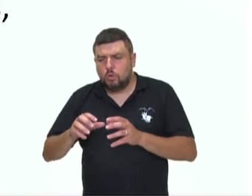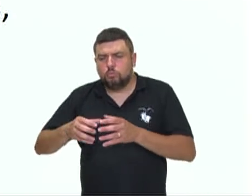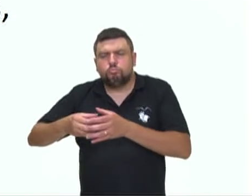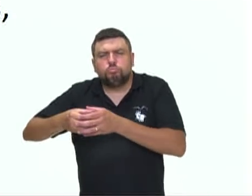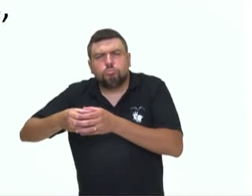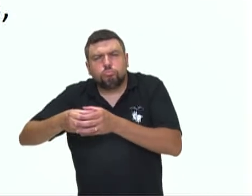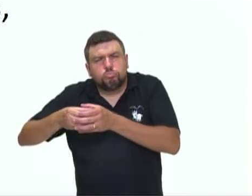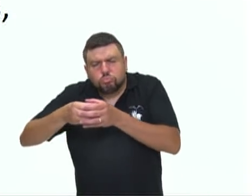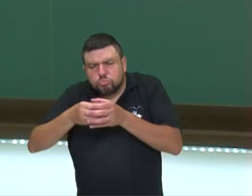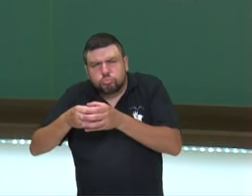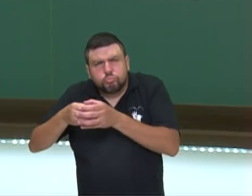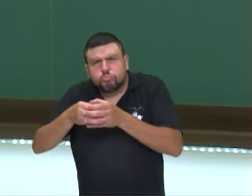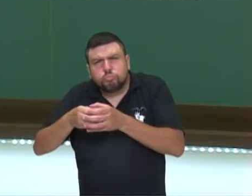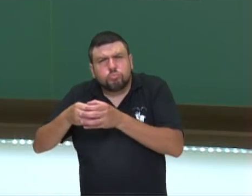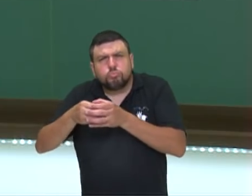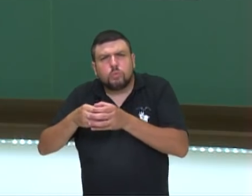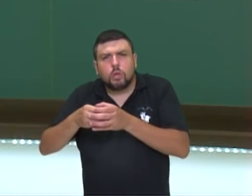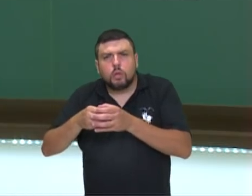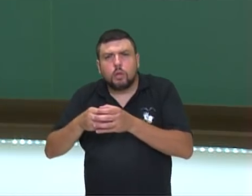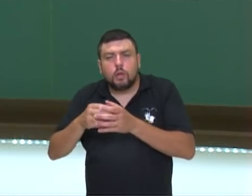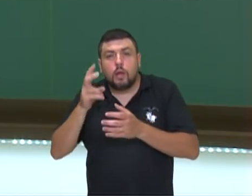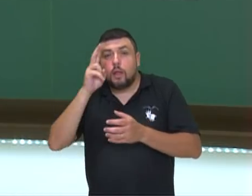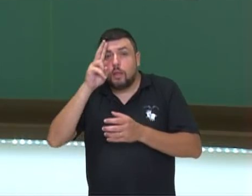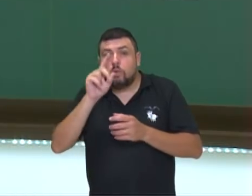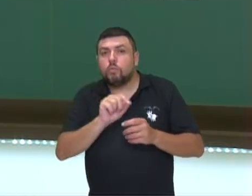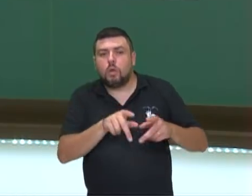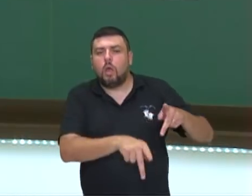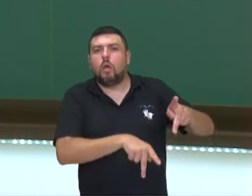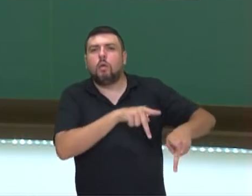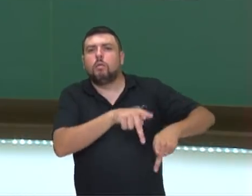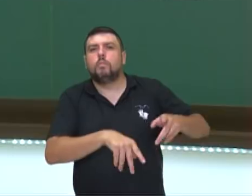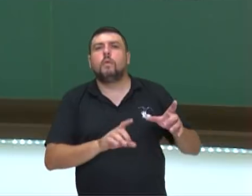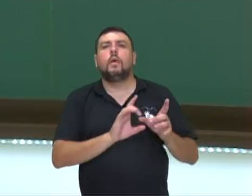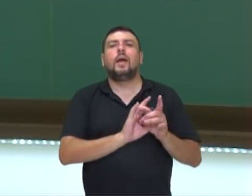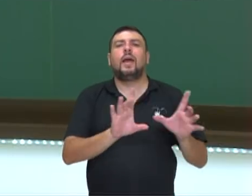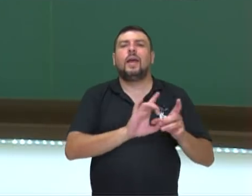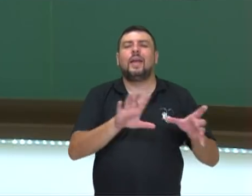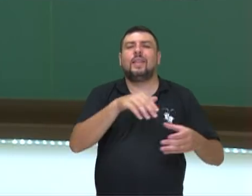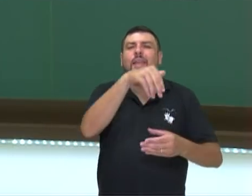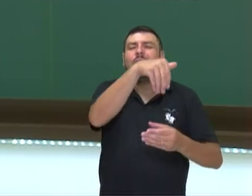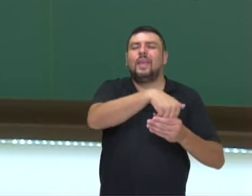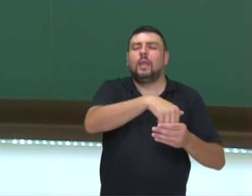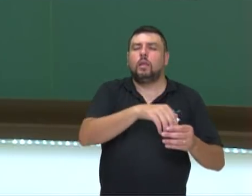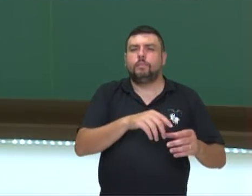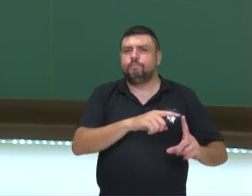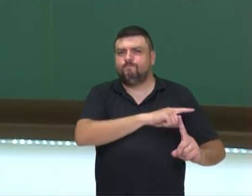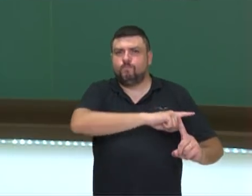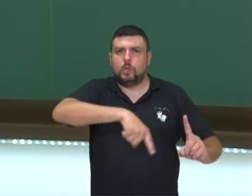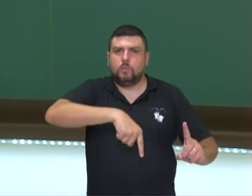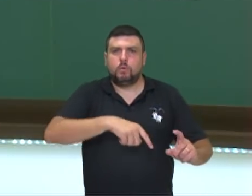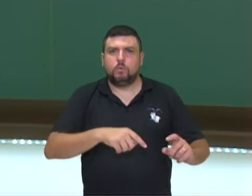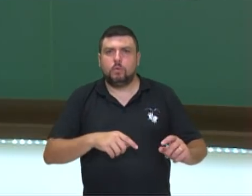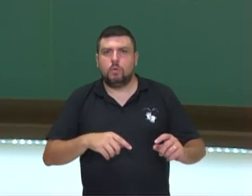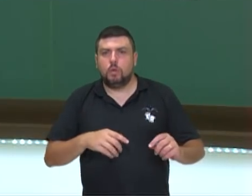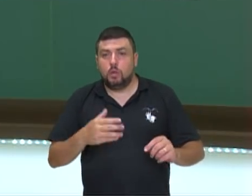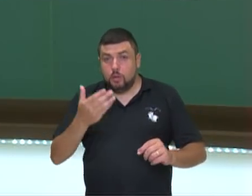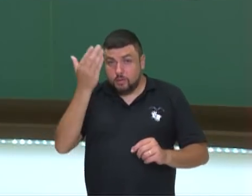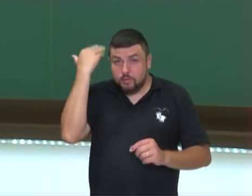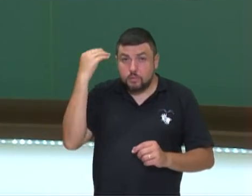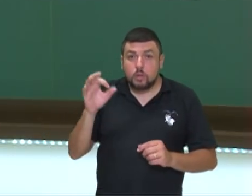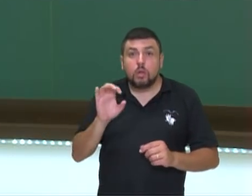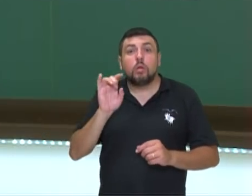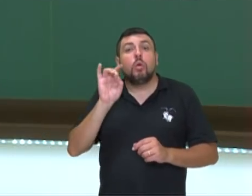de restrito o poder, sem participação popular? Então, uma oligarquia. Poucas famílias,